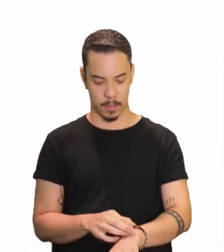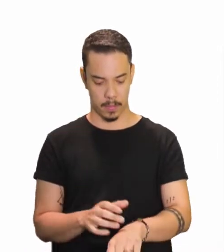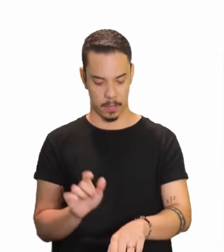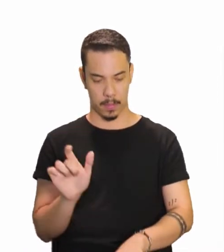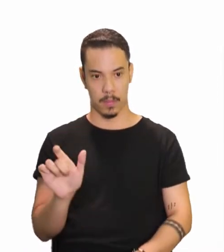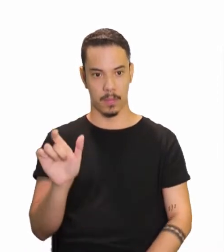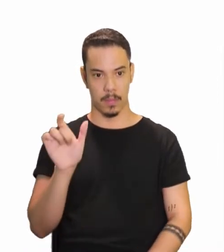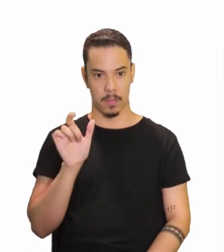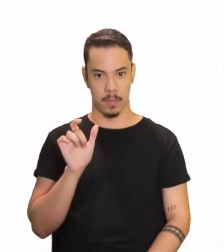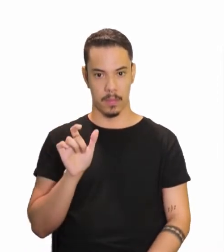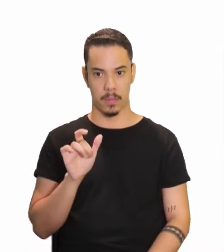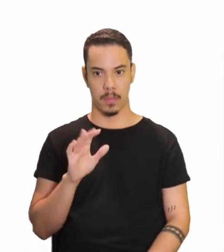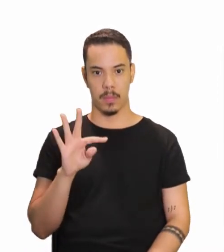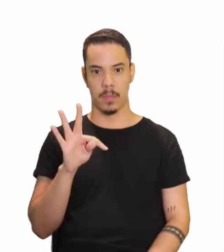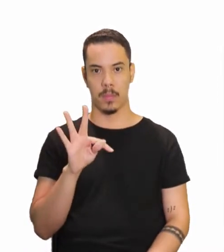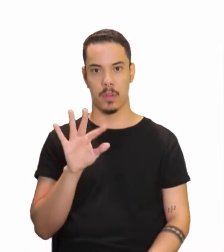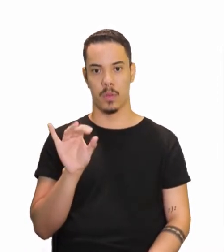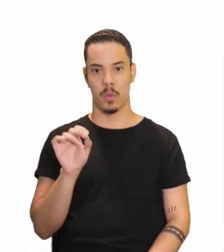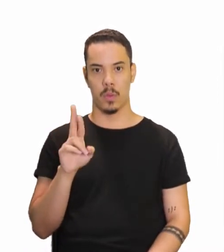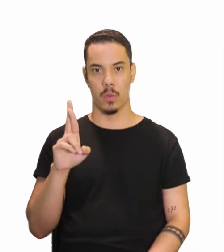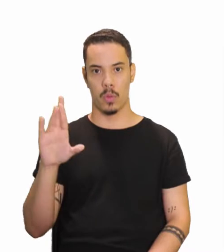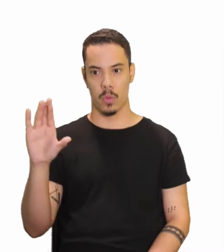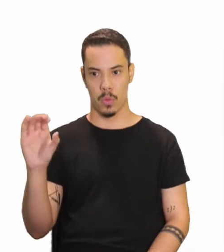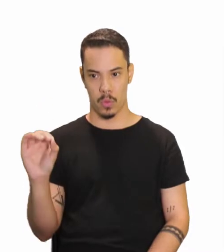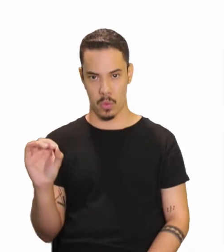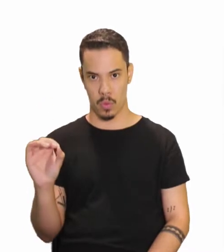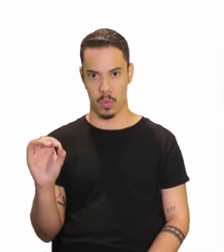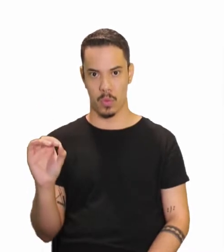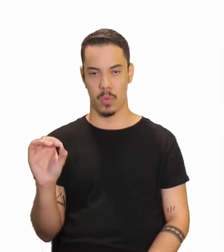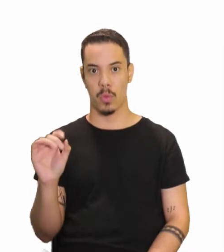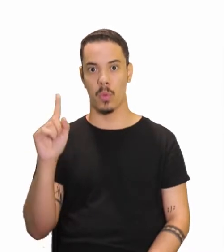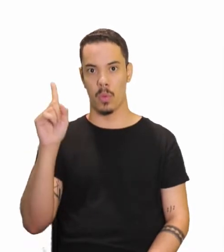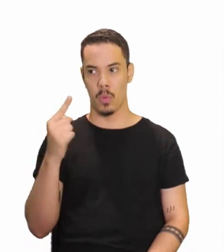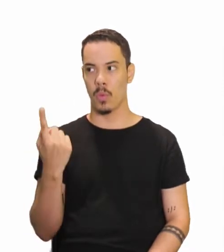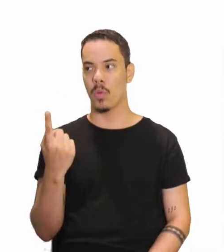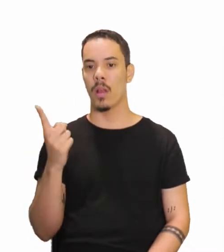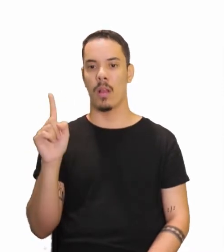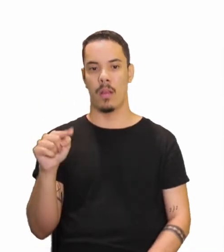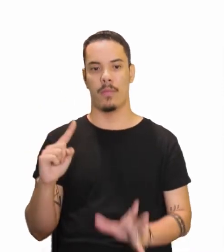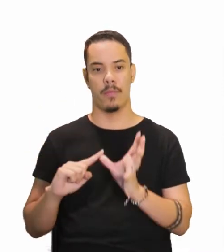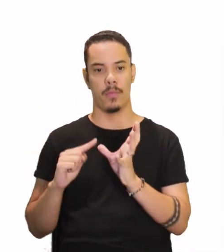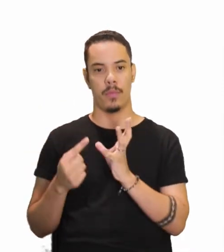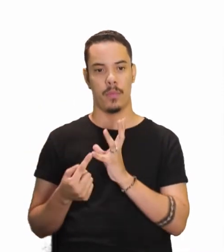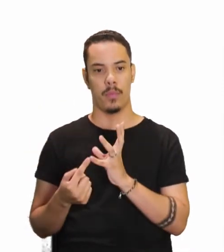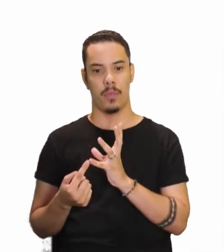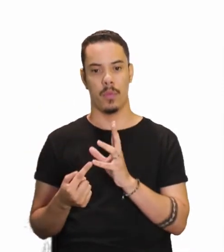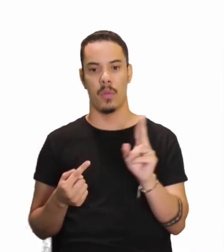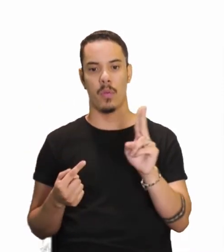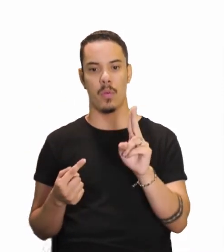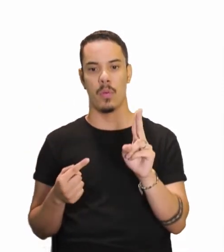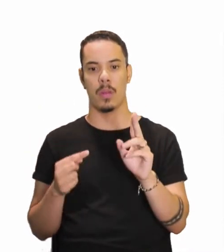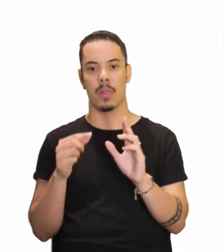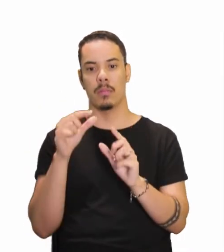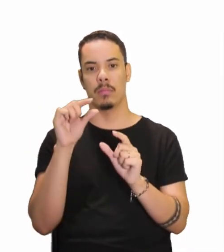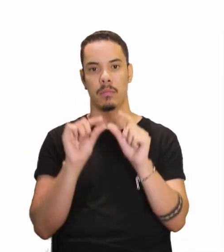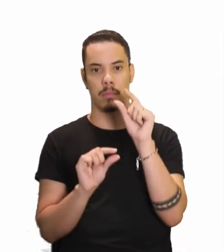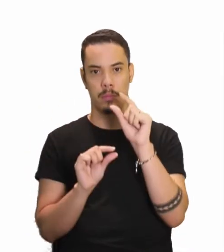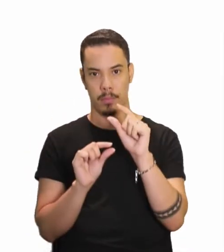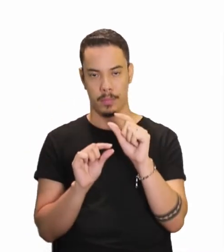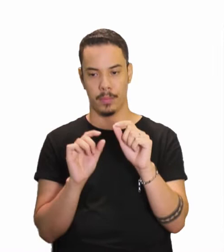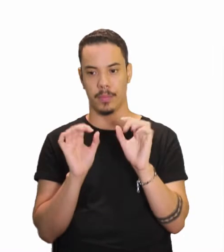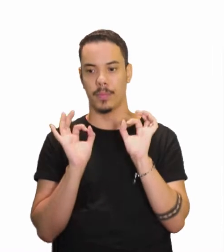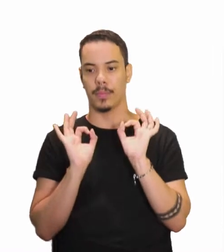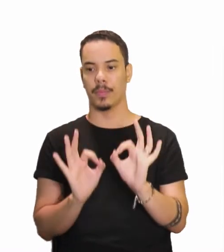palavra touro, o O é vogal e o U é semivogal,